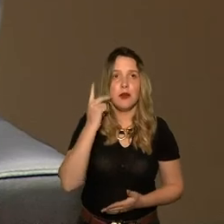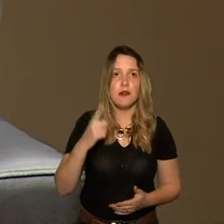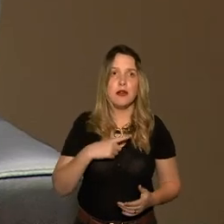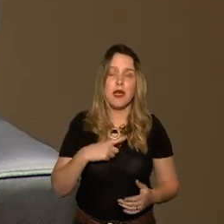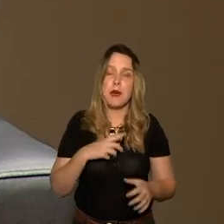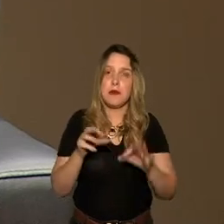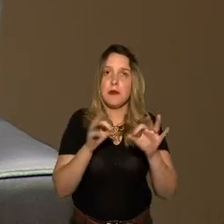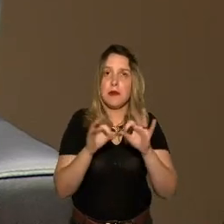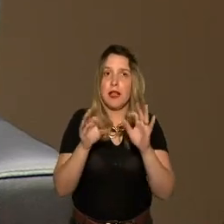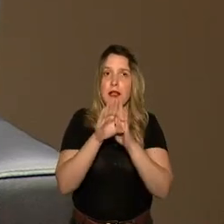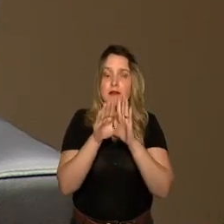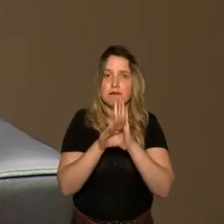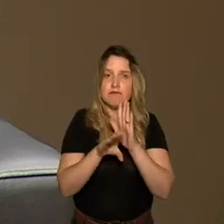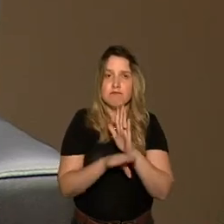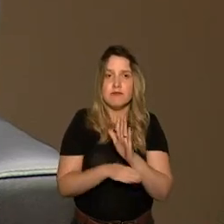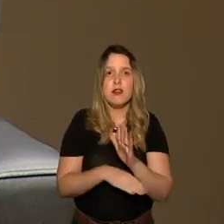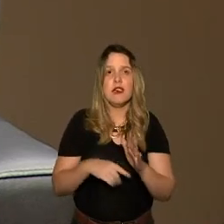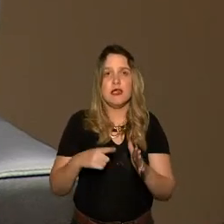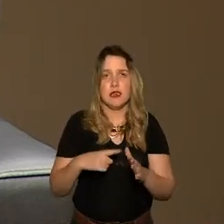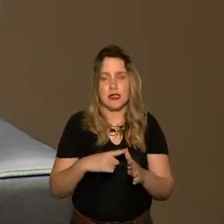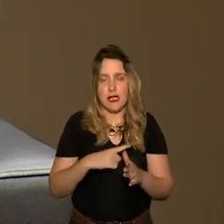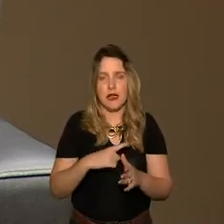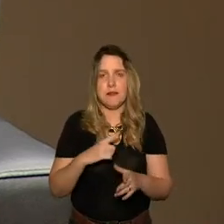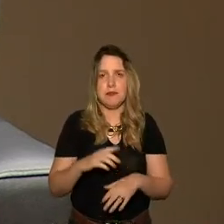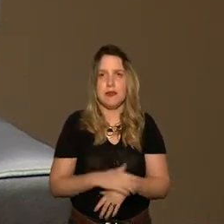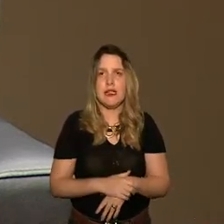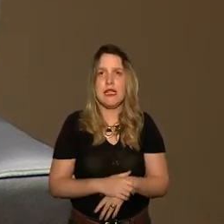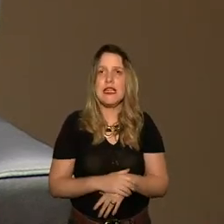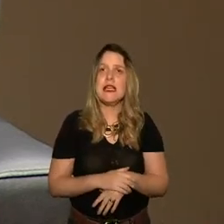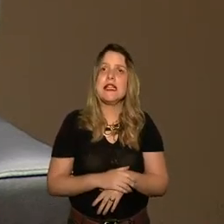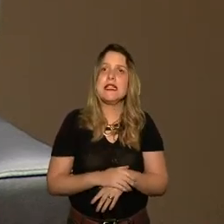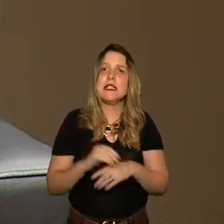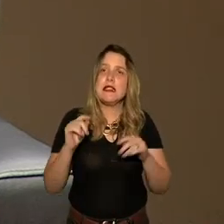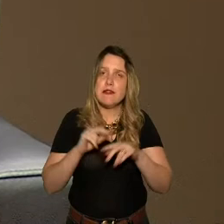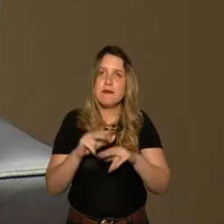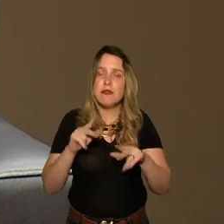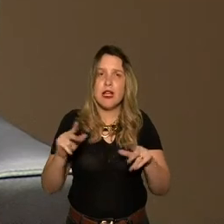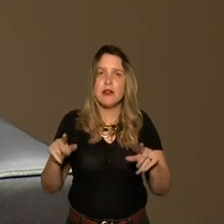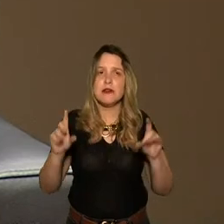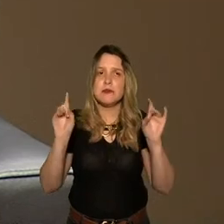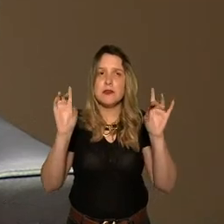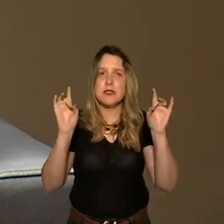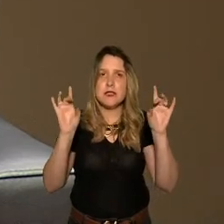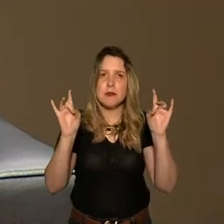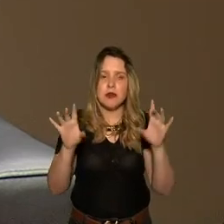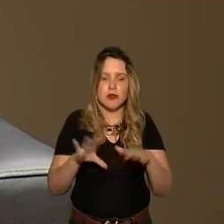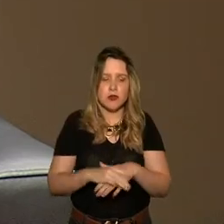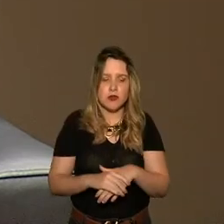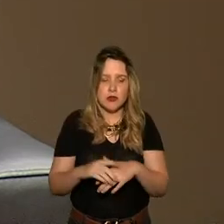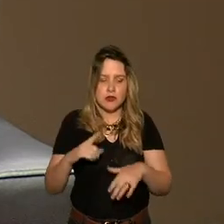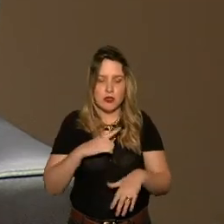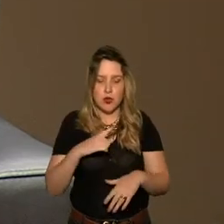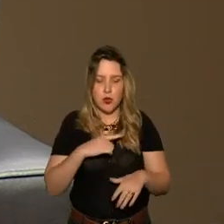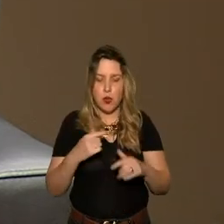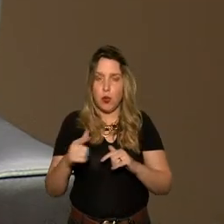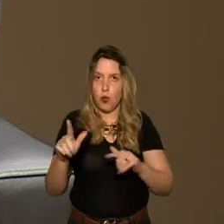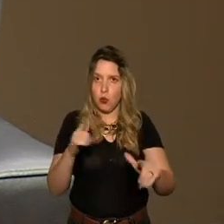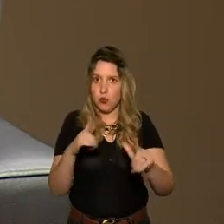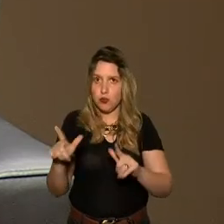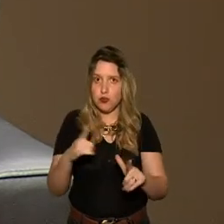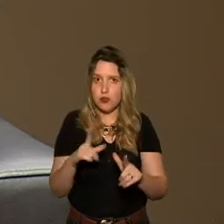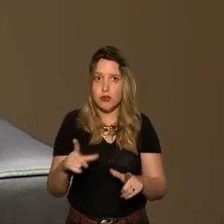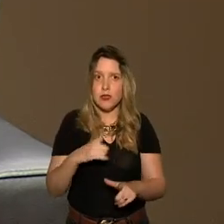chama dos brasis é arte e pensamento negro não é